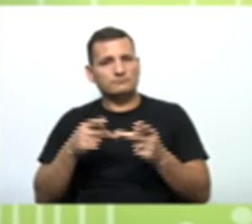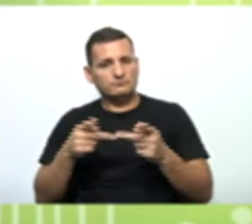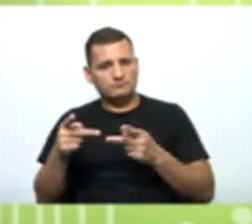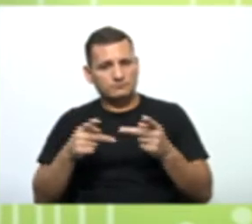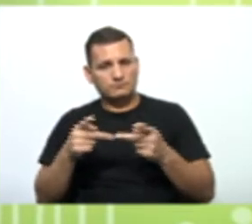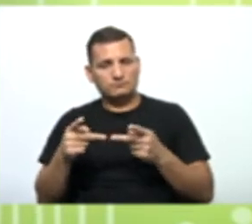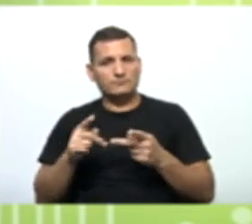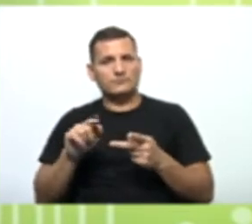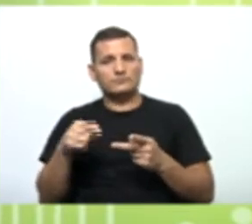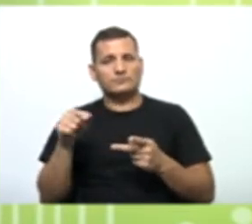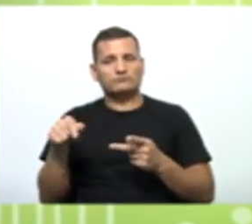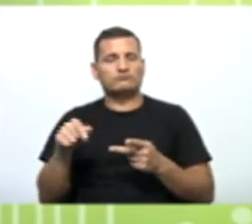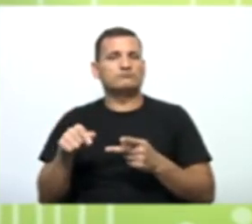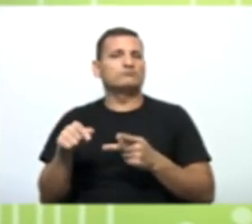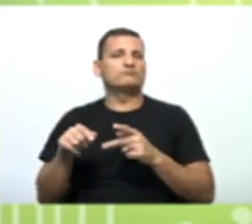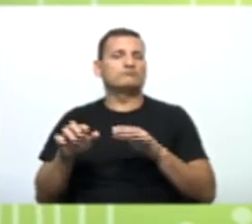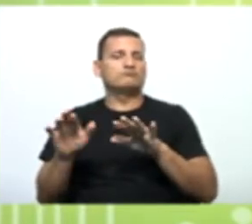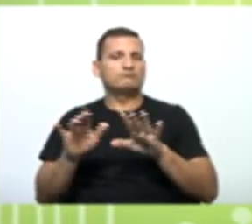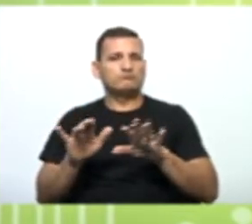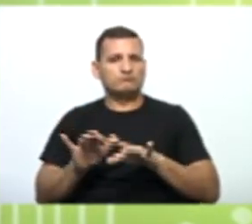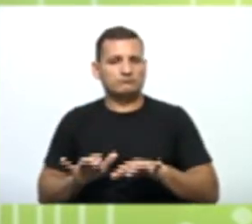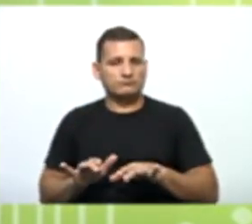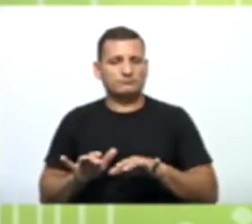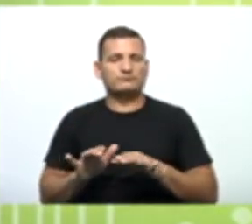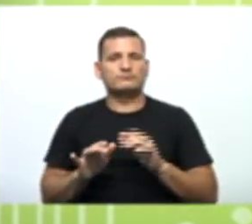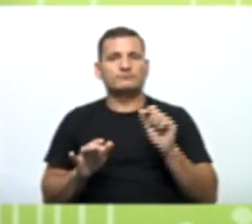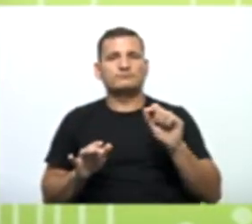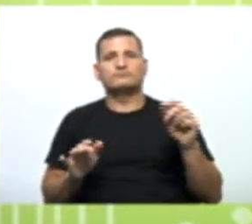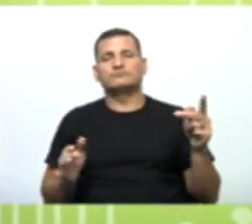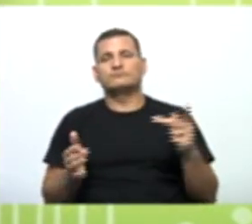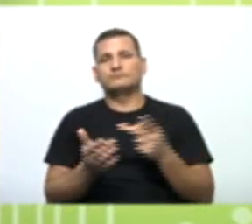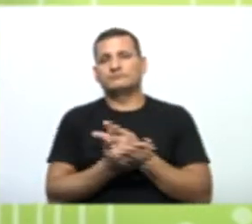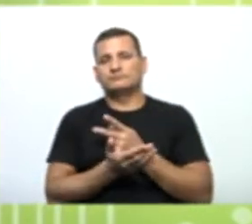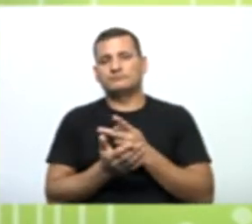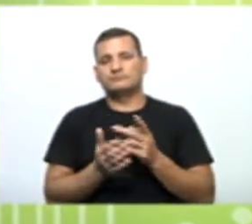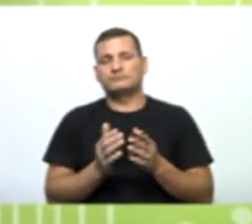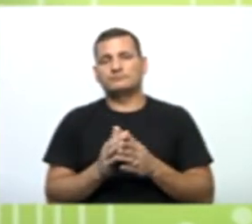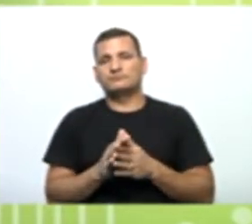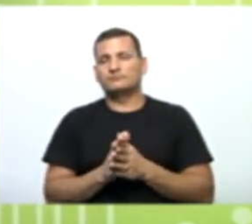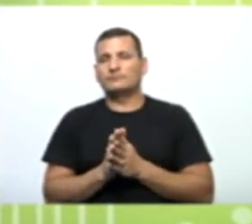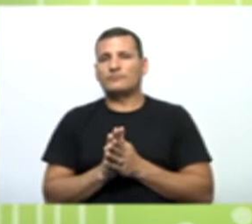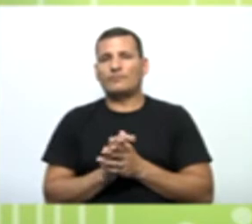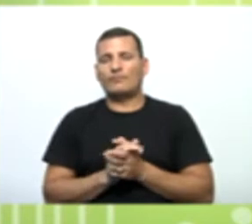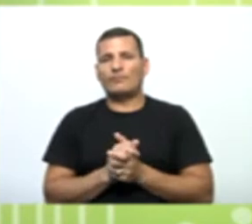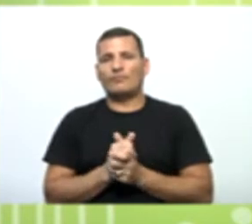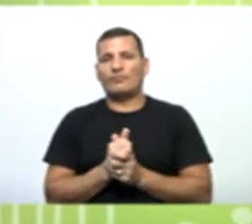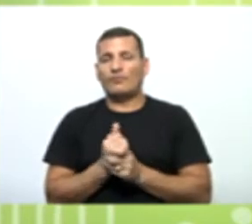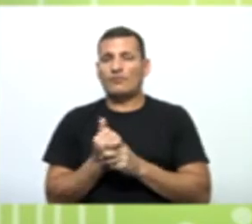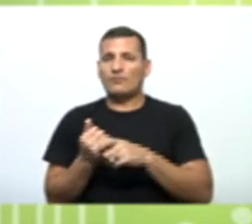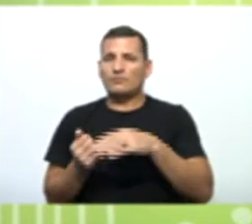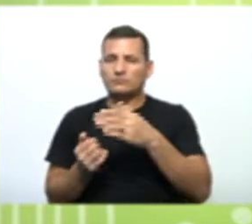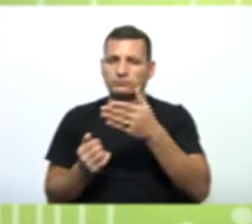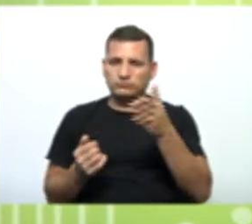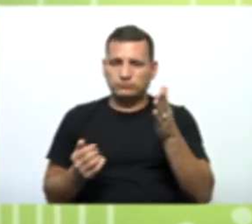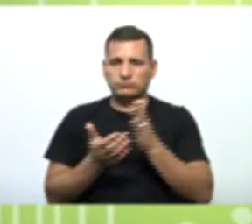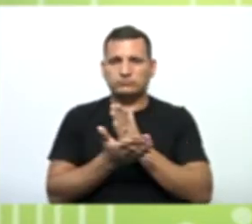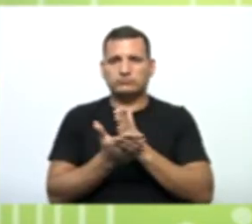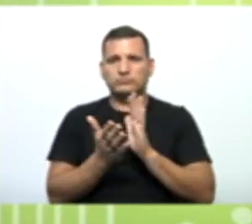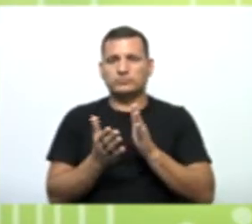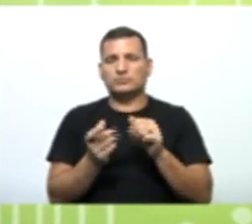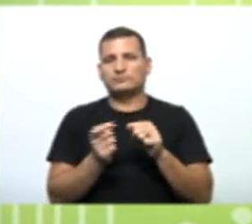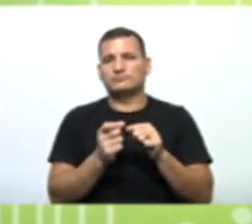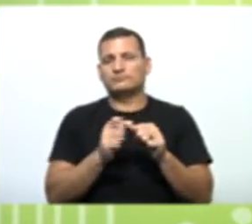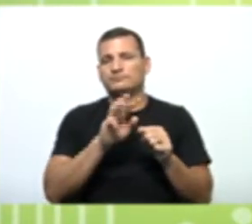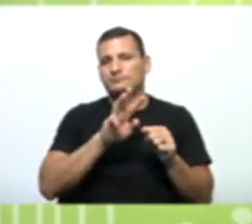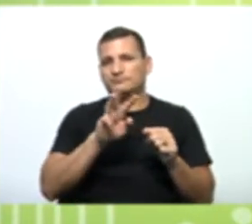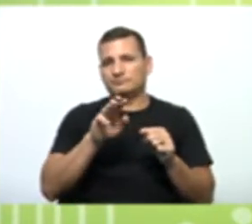ser desenvolvido. O que acontece? Muitos de vocês provavelmente já criaram páginas, mas não